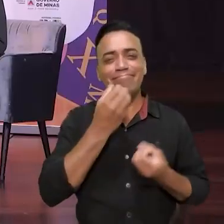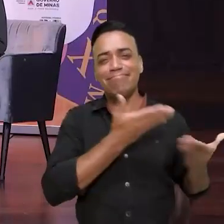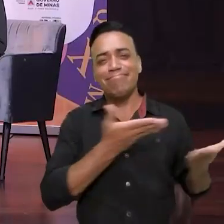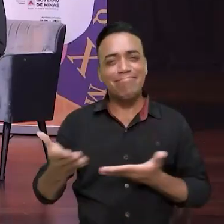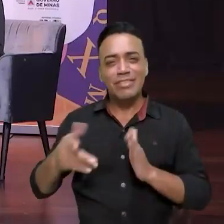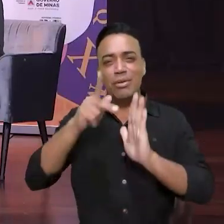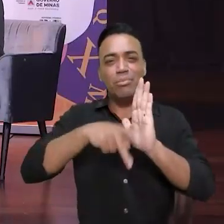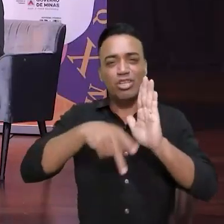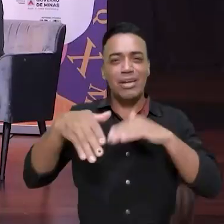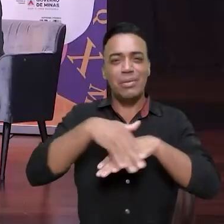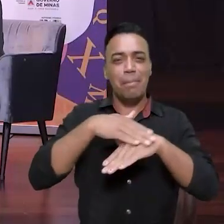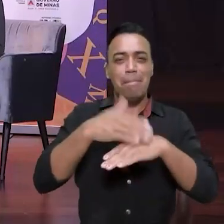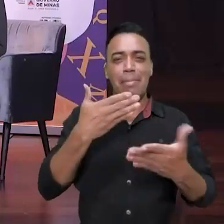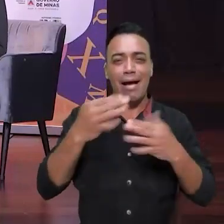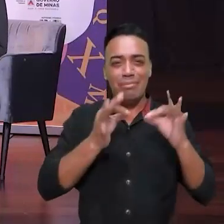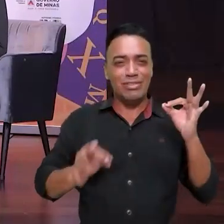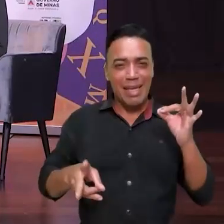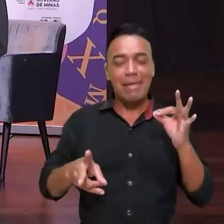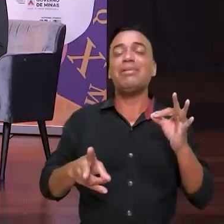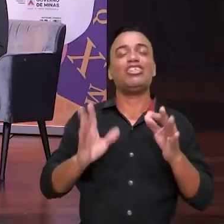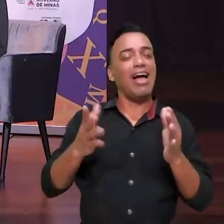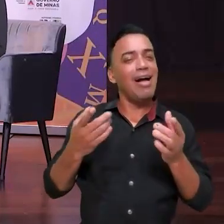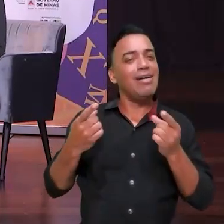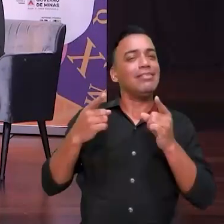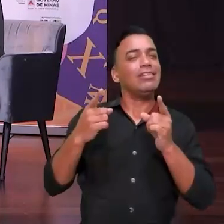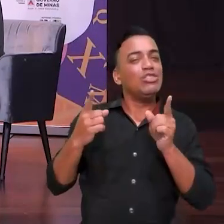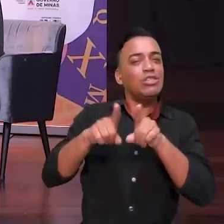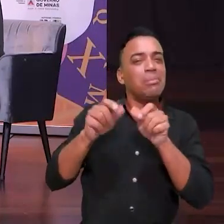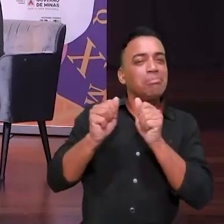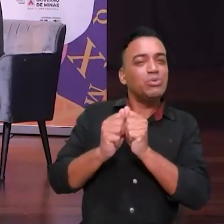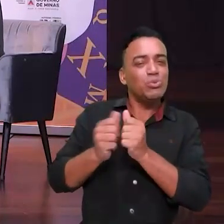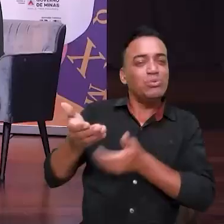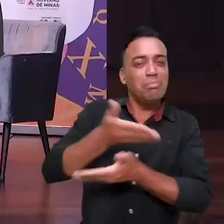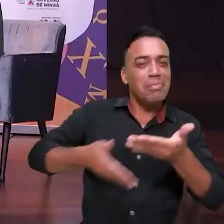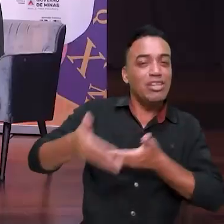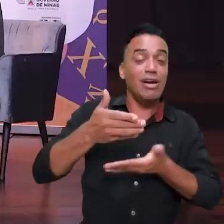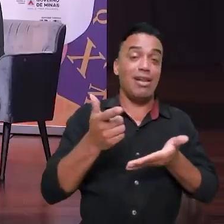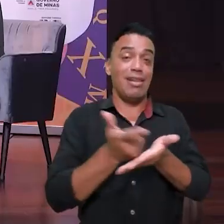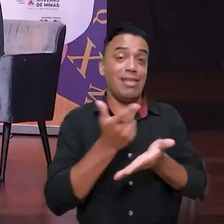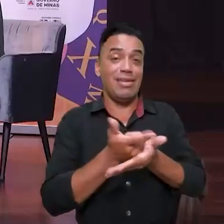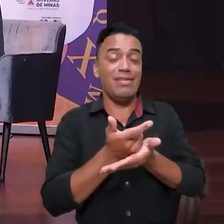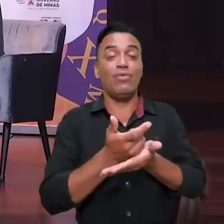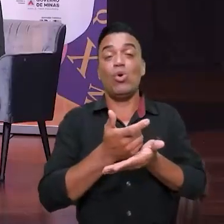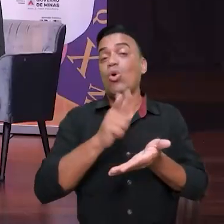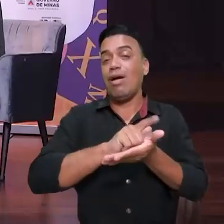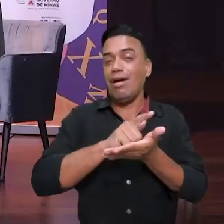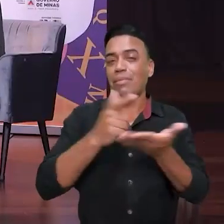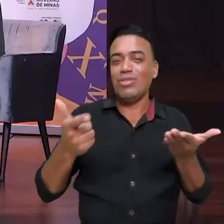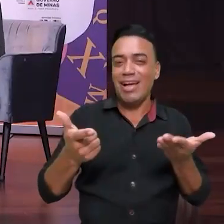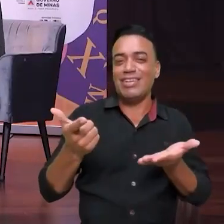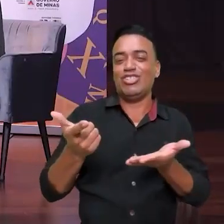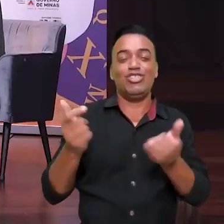Bem-vindo ao Sempre um Papo, agora do outro lado da cadeira. Já tive com o Jefferson aqui, mediando o lançamento do livro Reportagem, junto